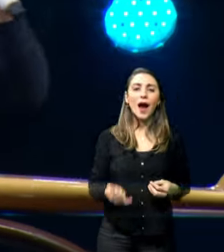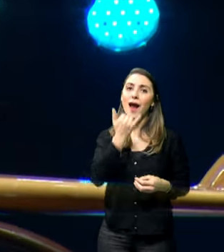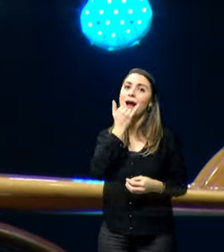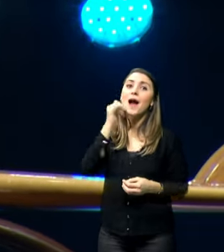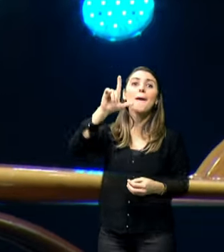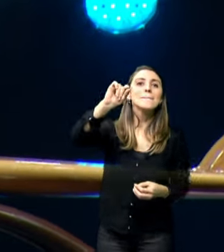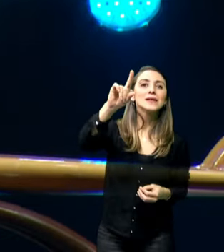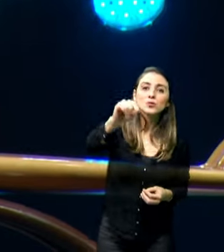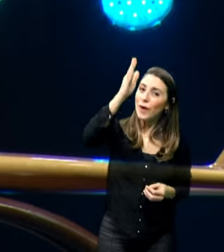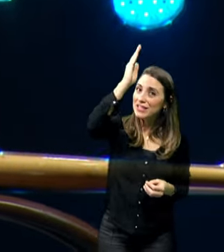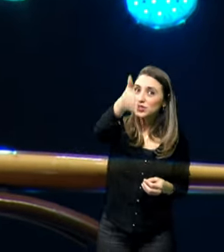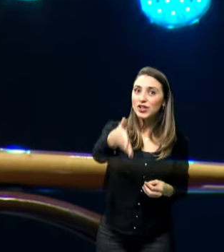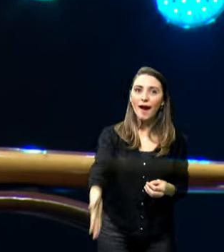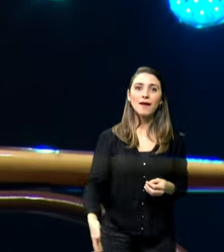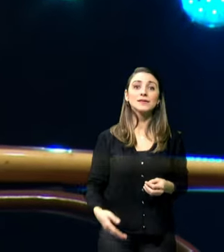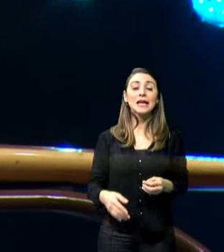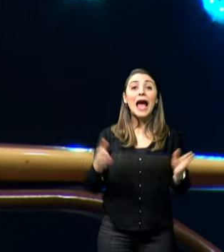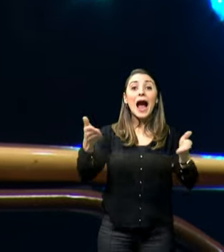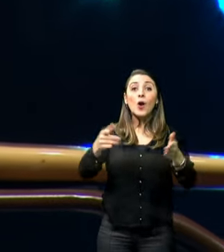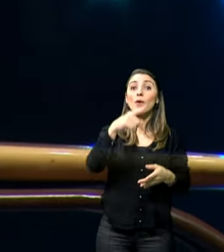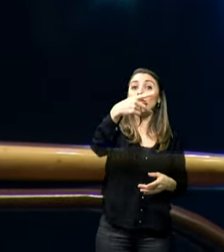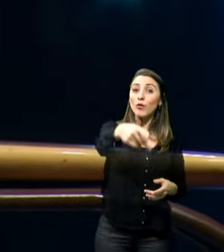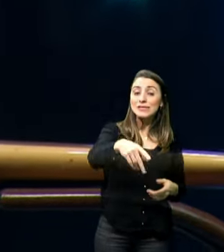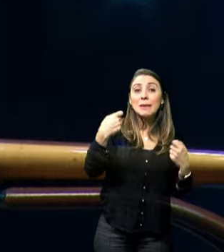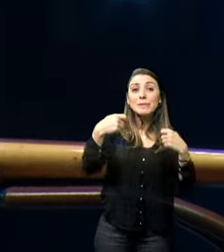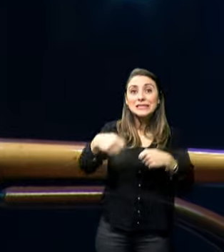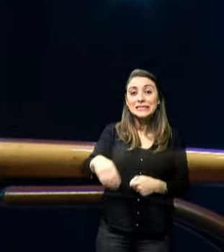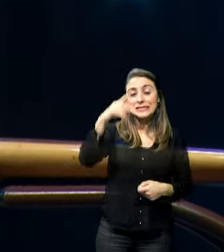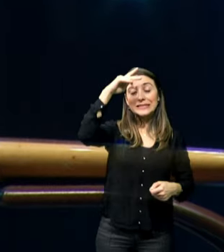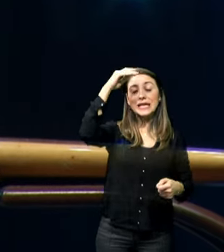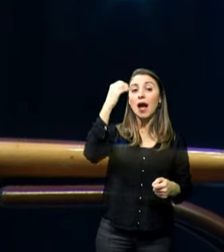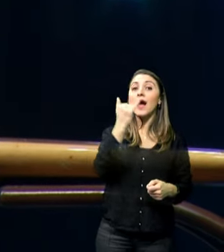se perdoar, para você ter a capacidade de perdoar pessoas.